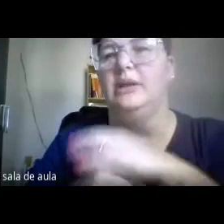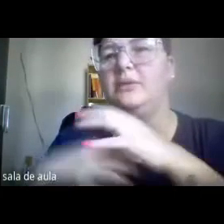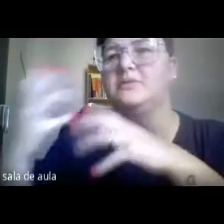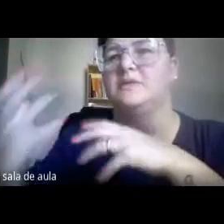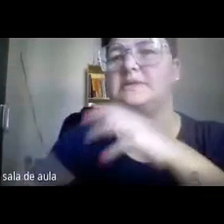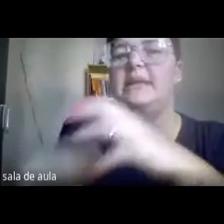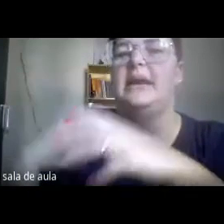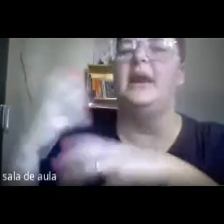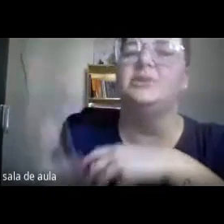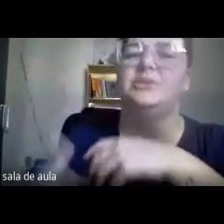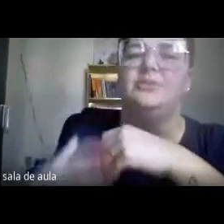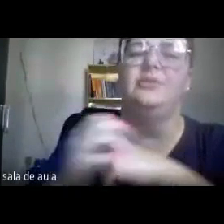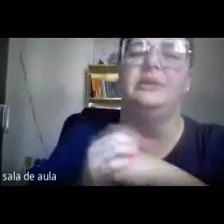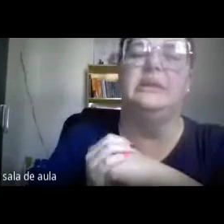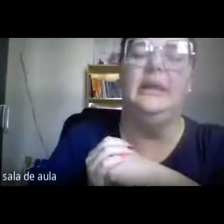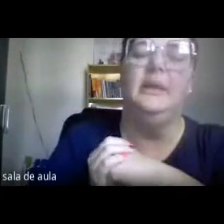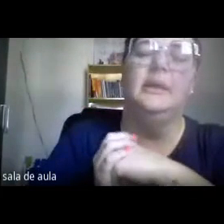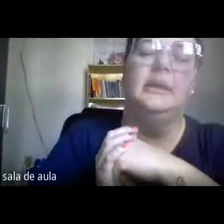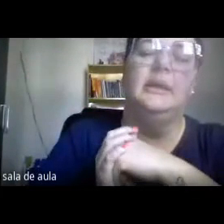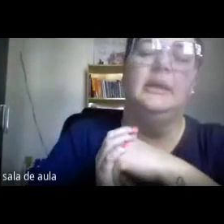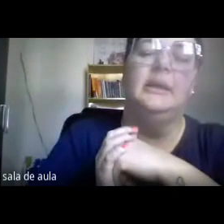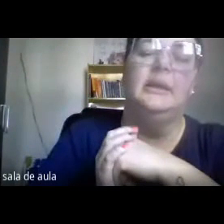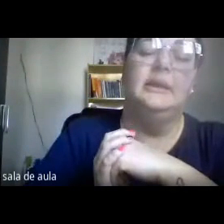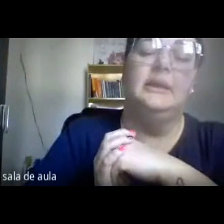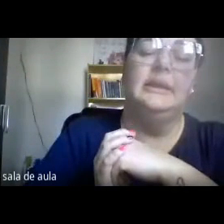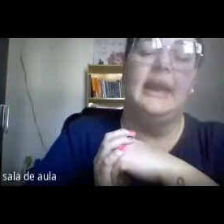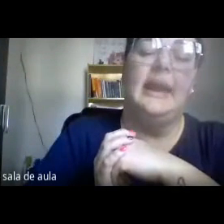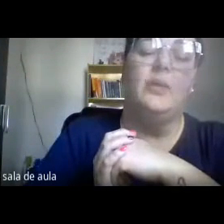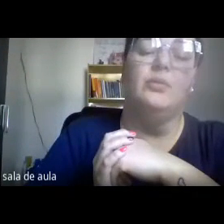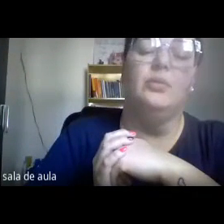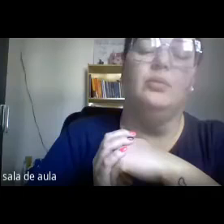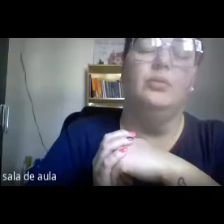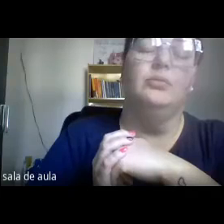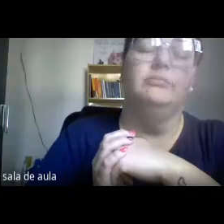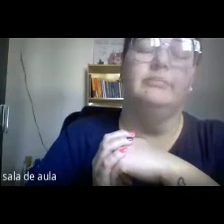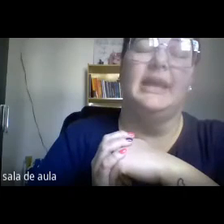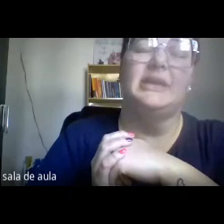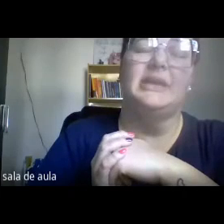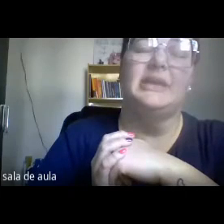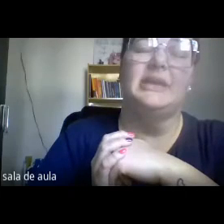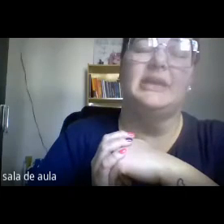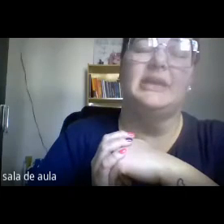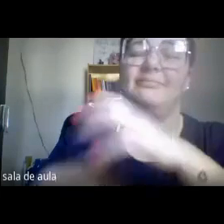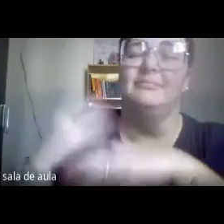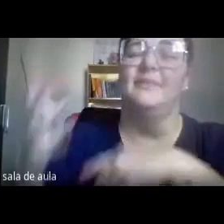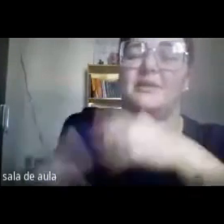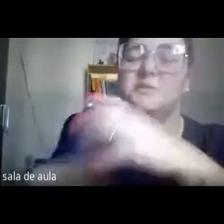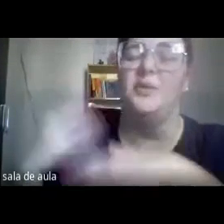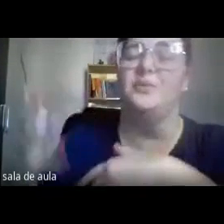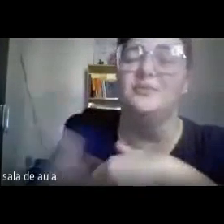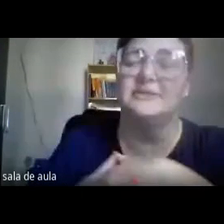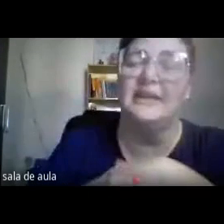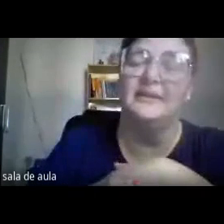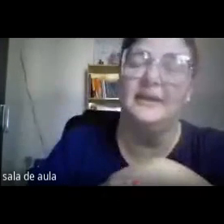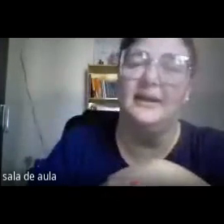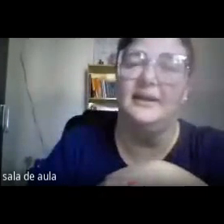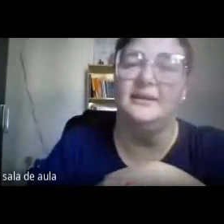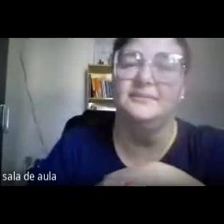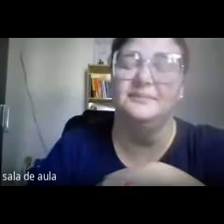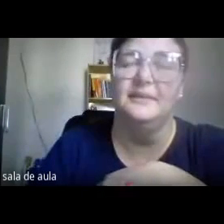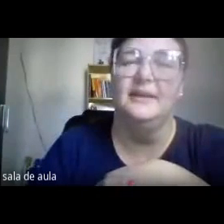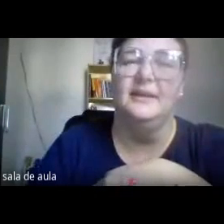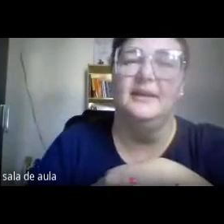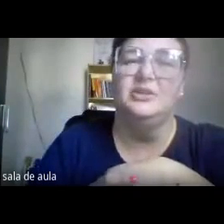cultura enquanto sociedade, enfim, né? E é algo que a gente, aos poucos,